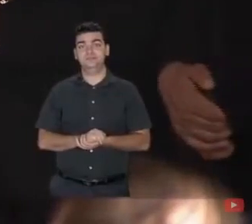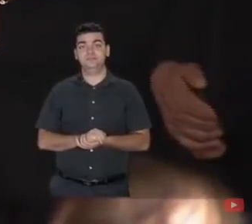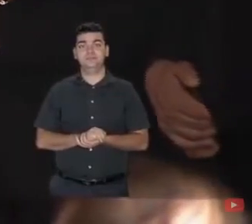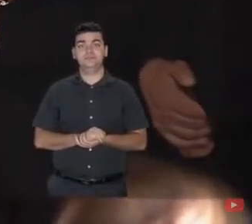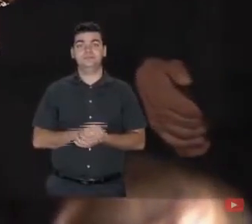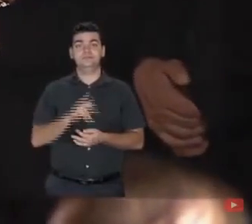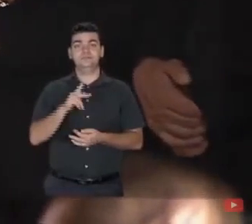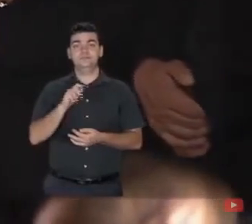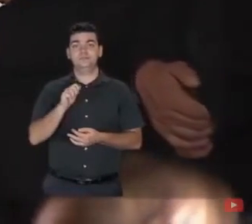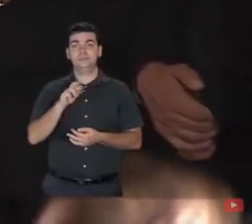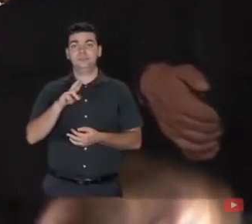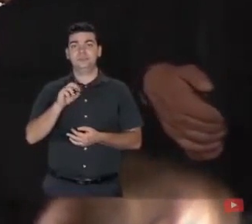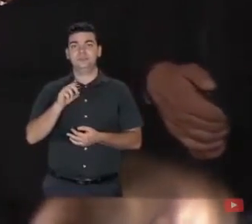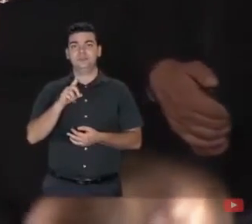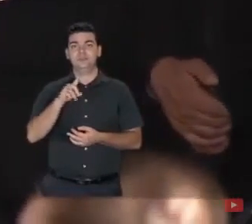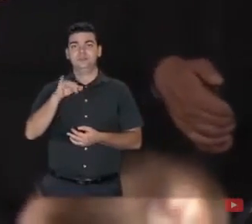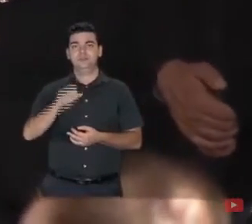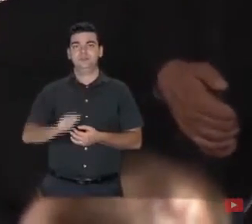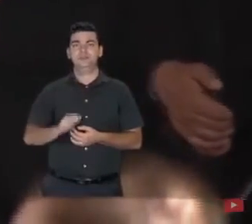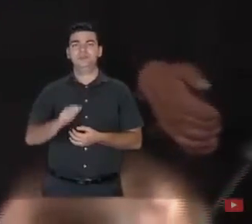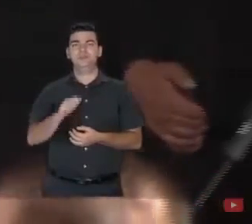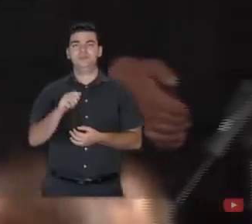Carolina Aguiar, da Rede TV.